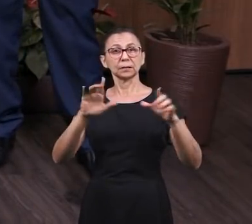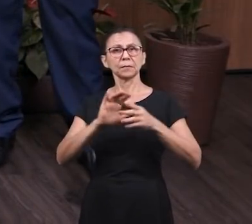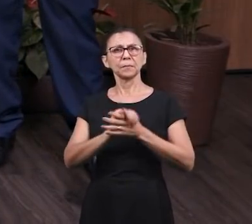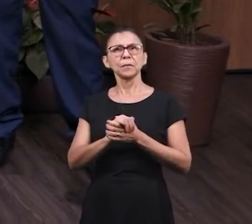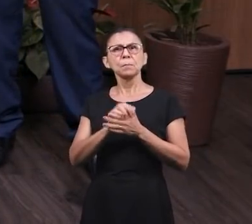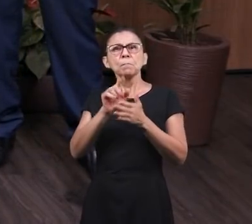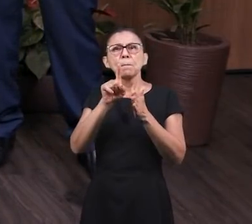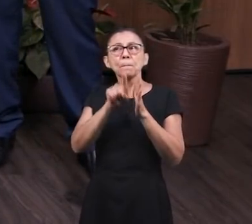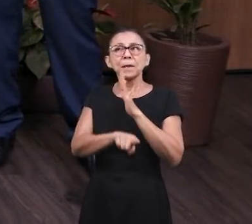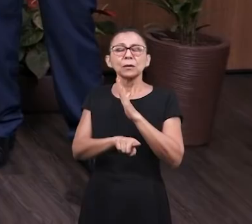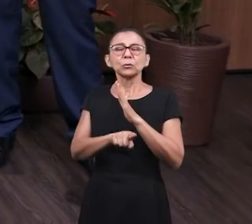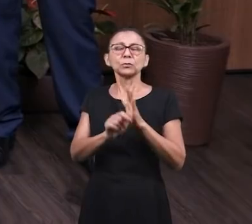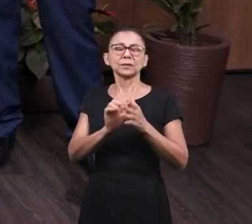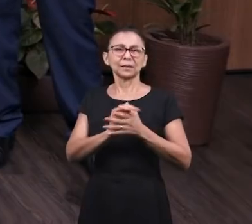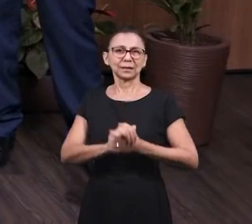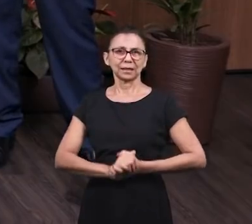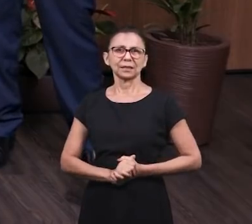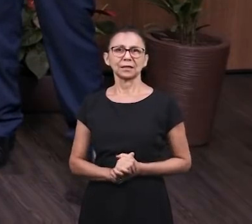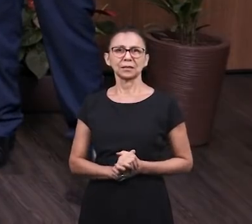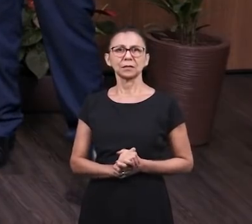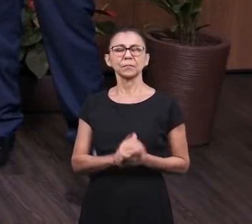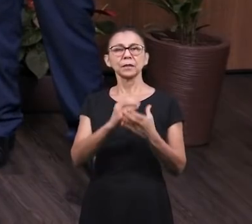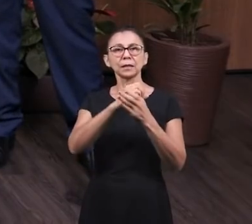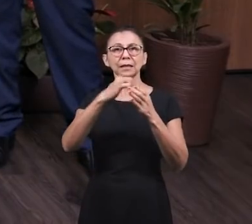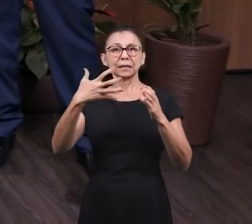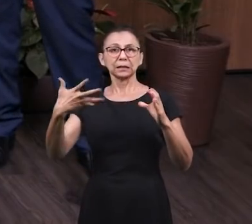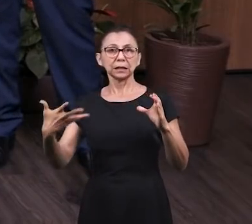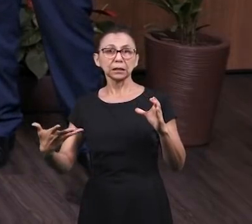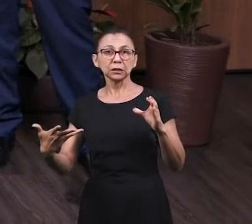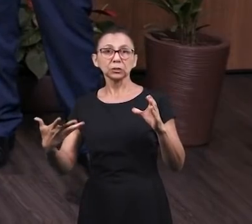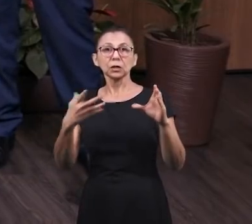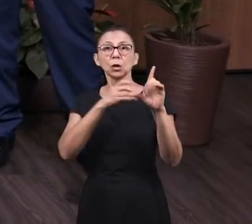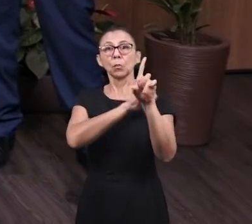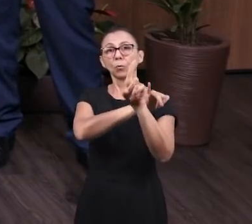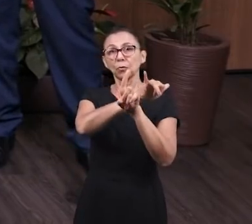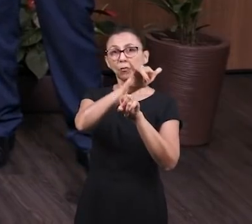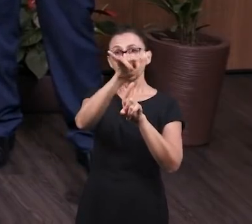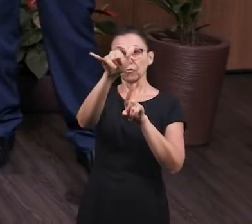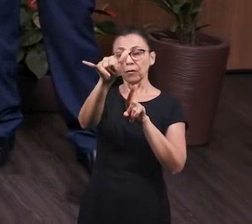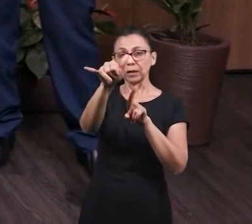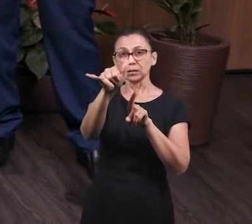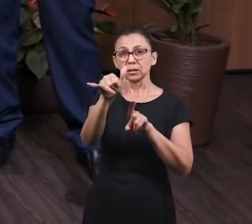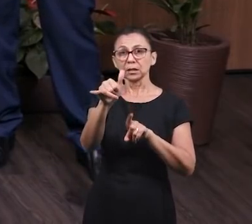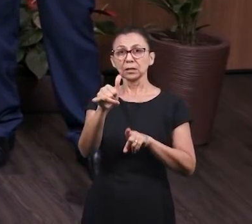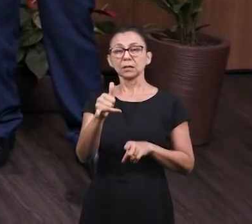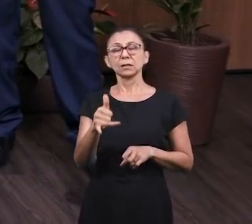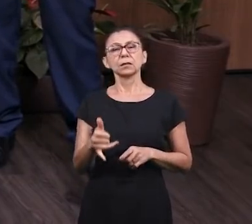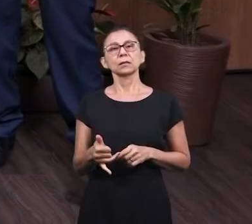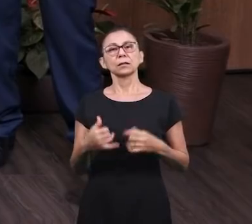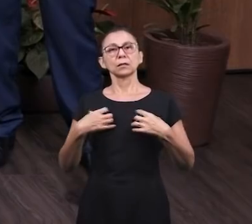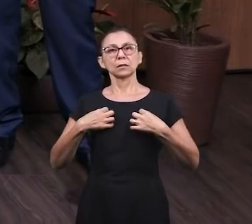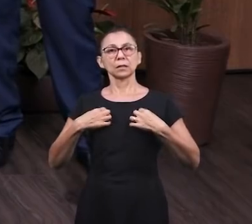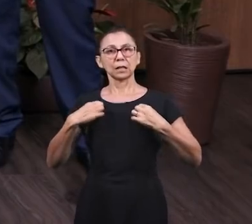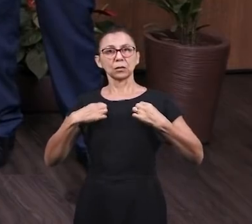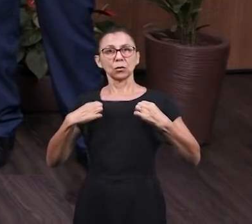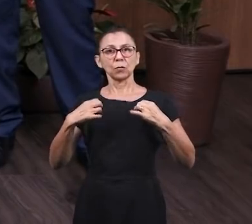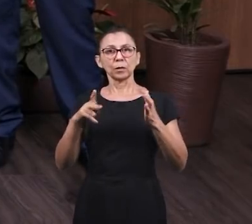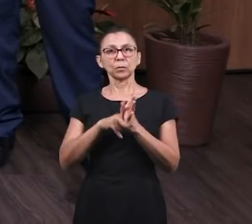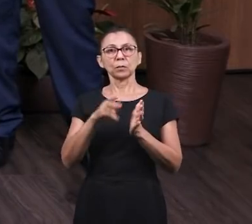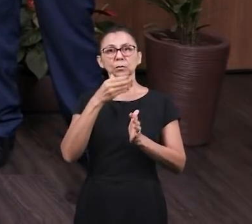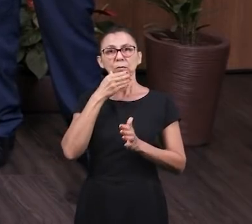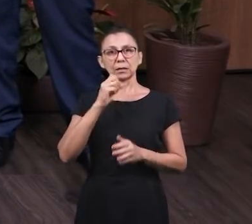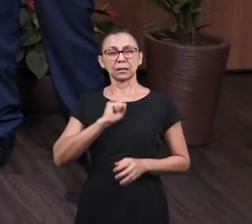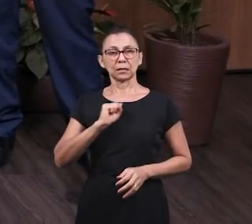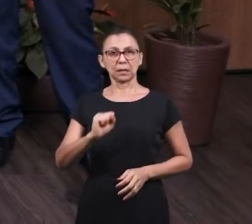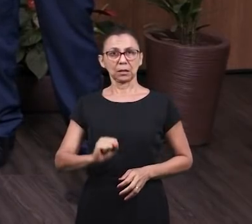pergunta: quais os aspectos proféticos das vestes sacerdotais que estão mencionadas